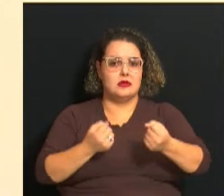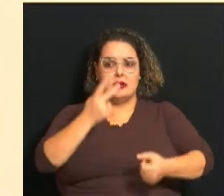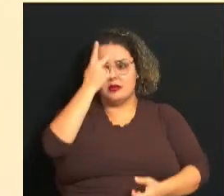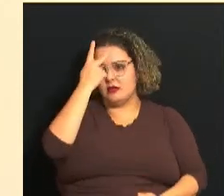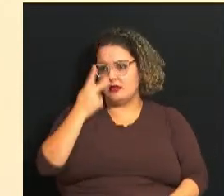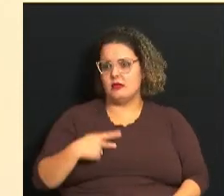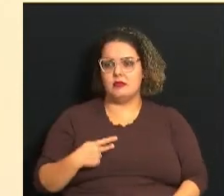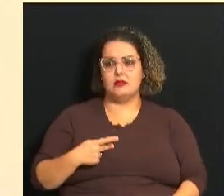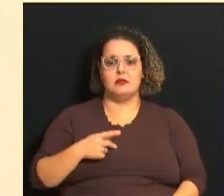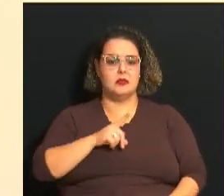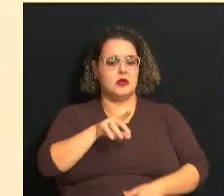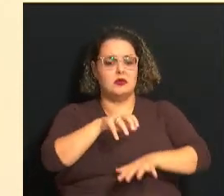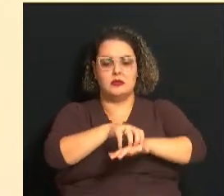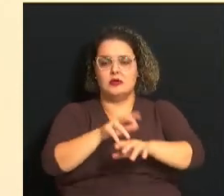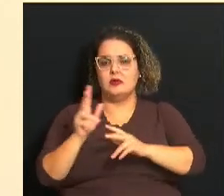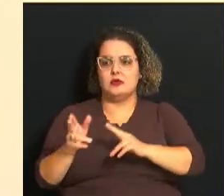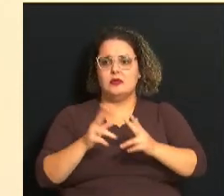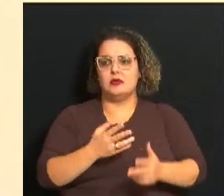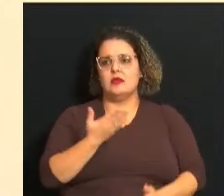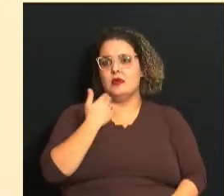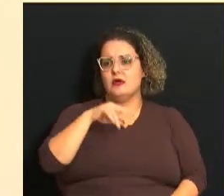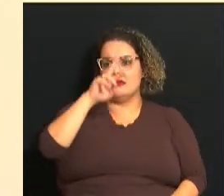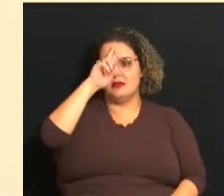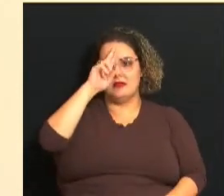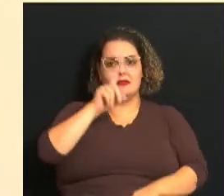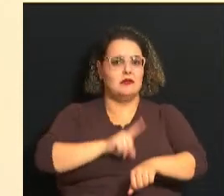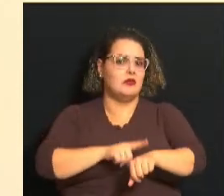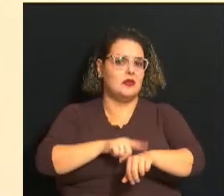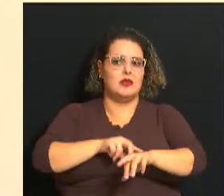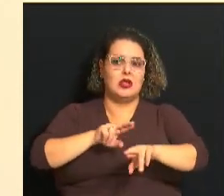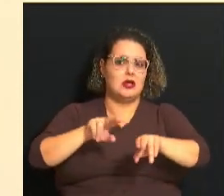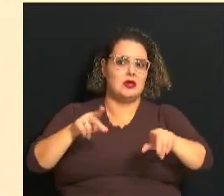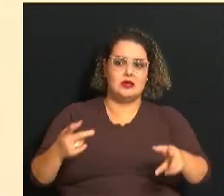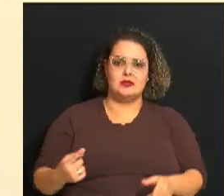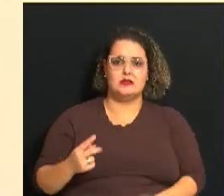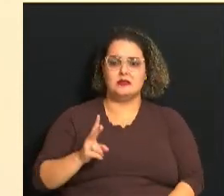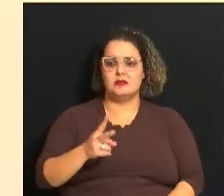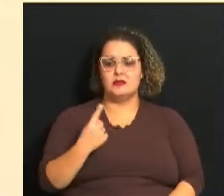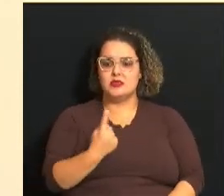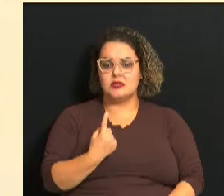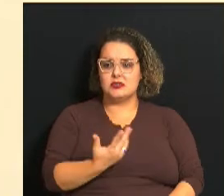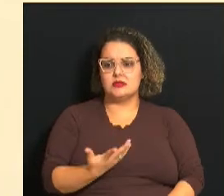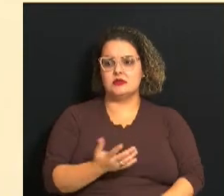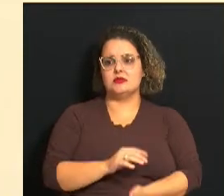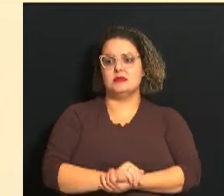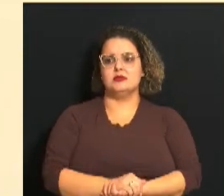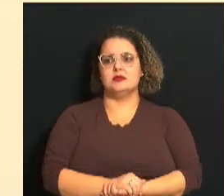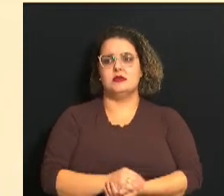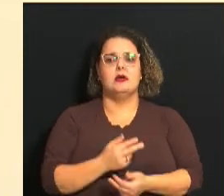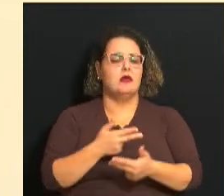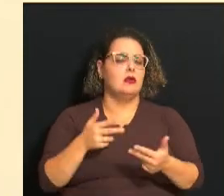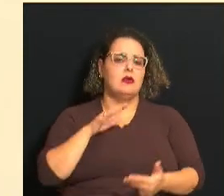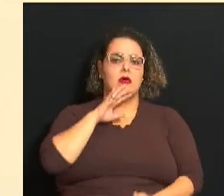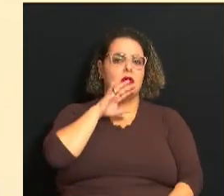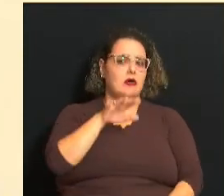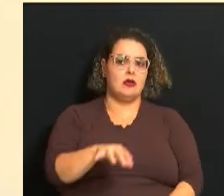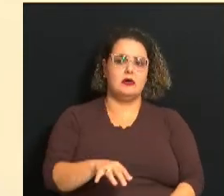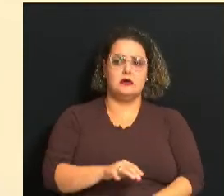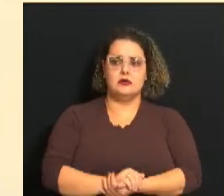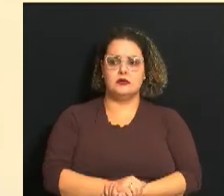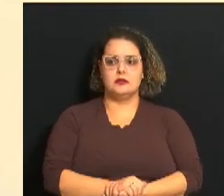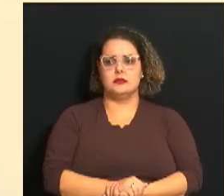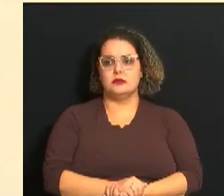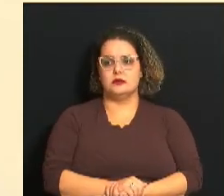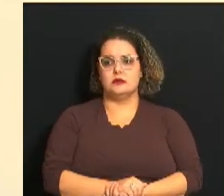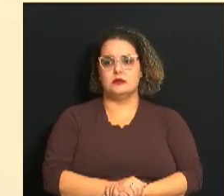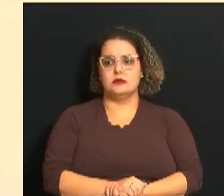pegar mas não ir no mesmo ônibus almoçava em horários quase sempre sozinho então assim é coisas terríveis E aí teve